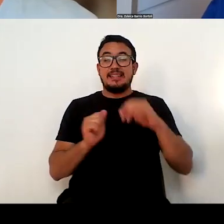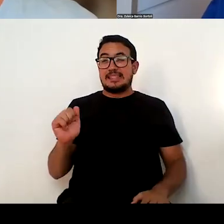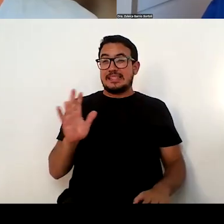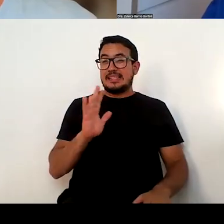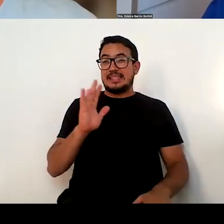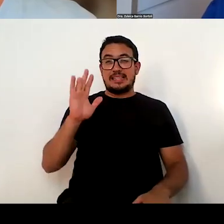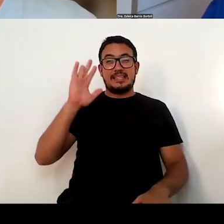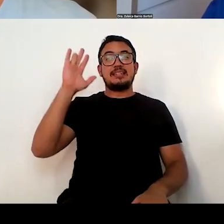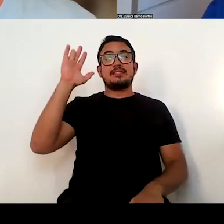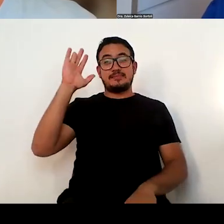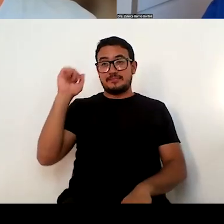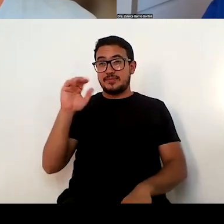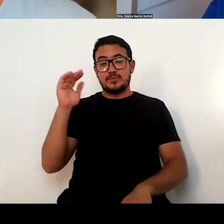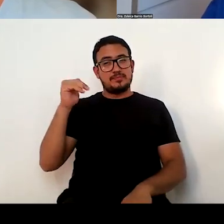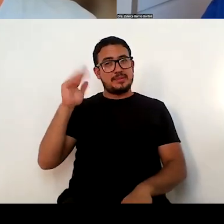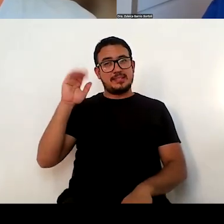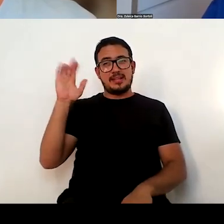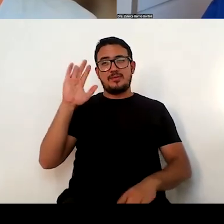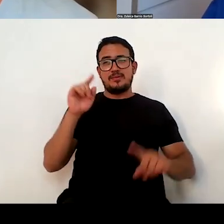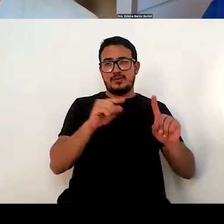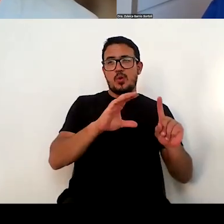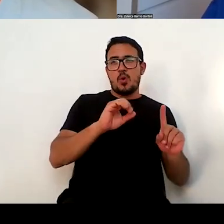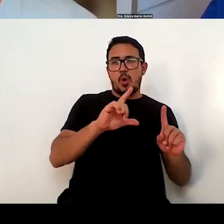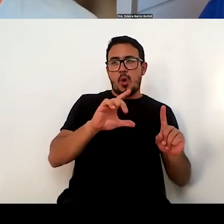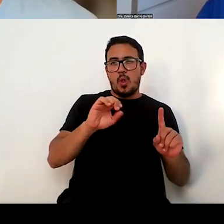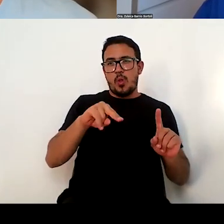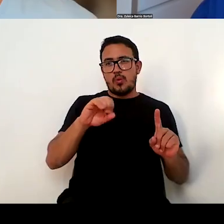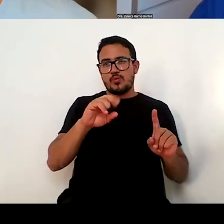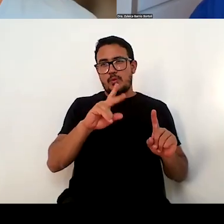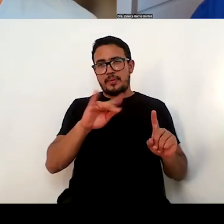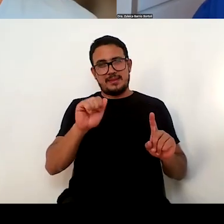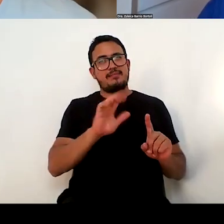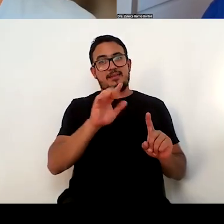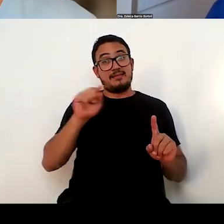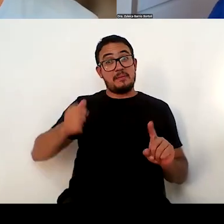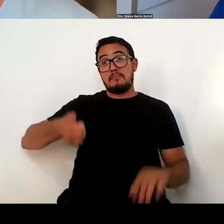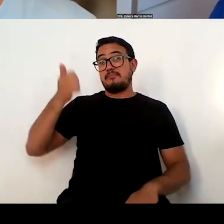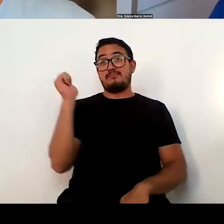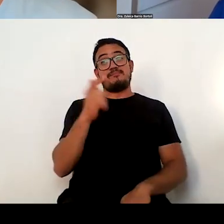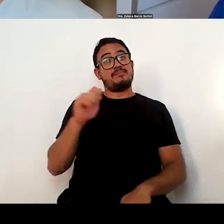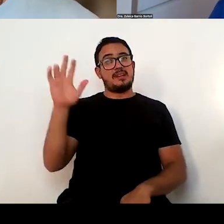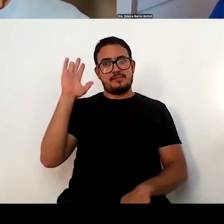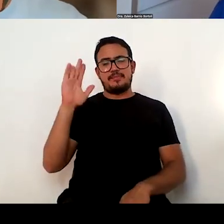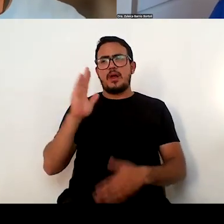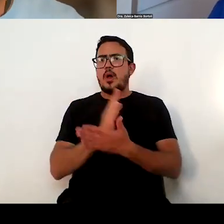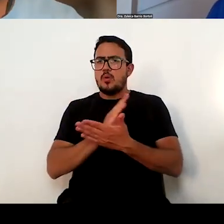colonoscopia. Então, não é um exame que a gente sugere de rotina, é um exame para casos especiais.